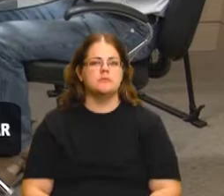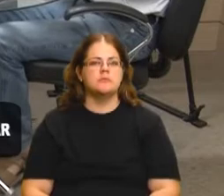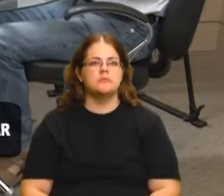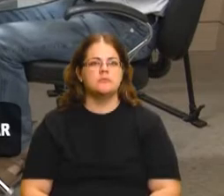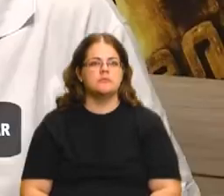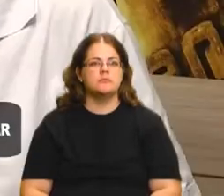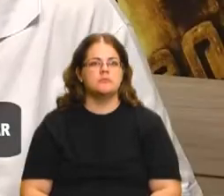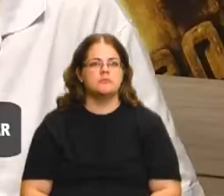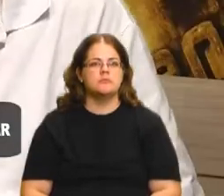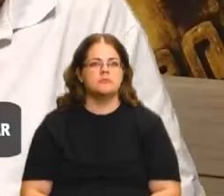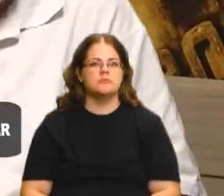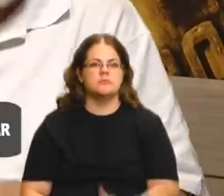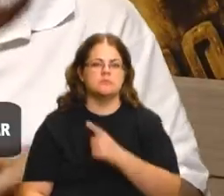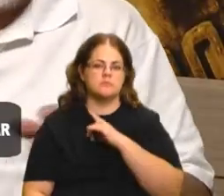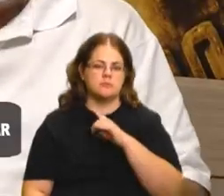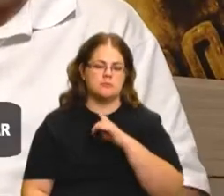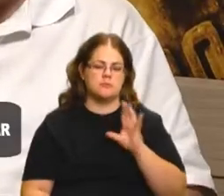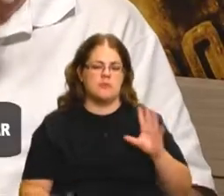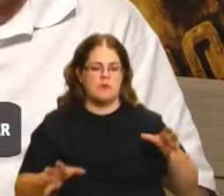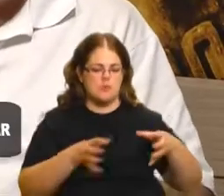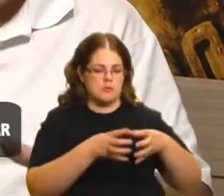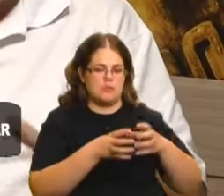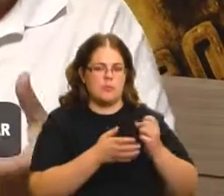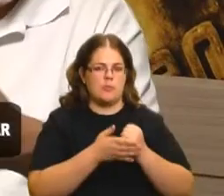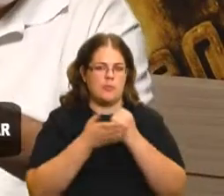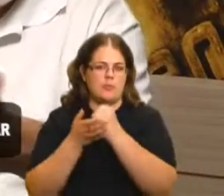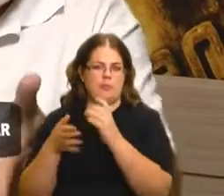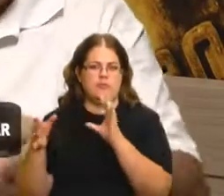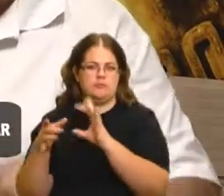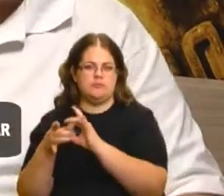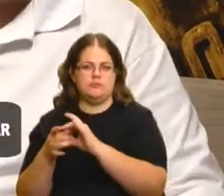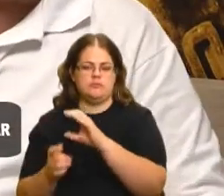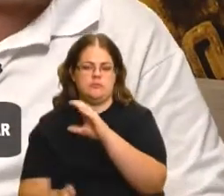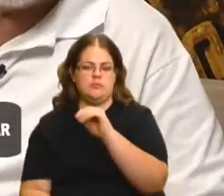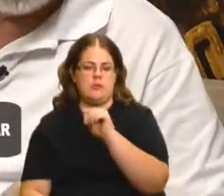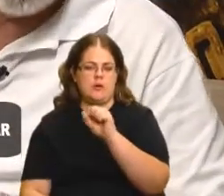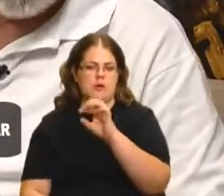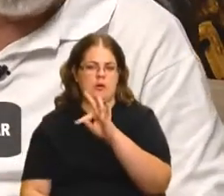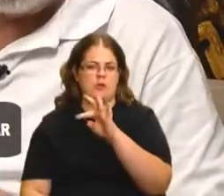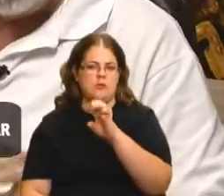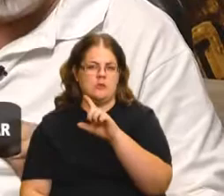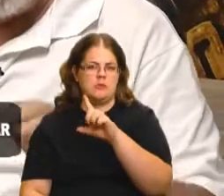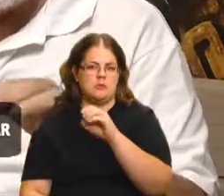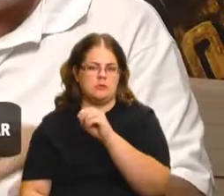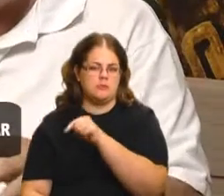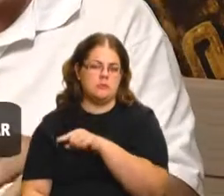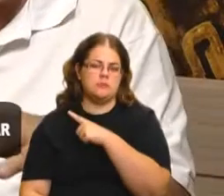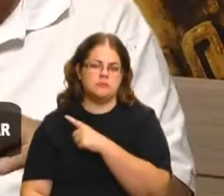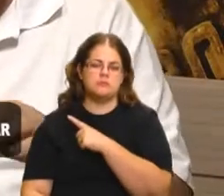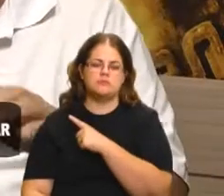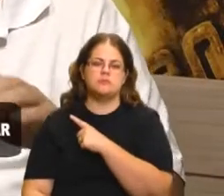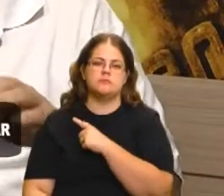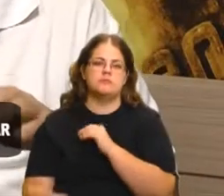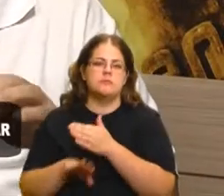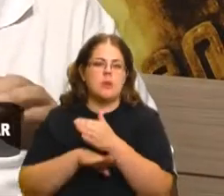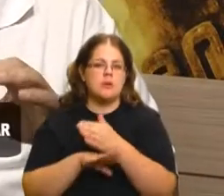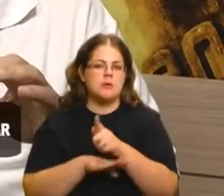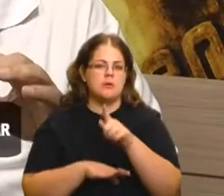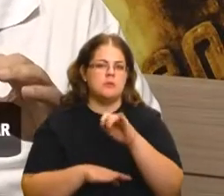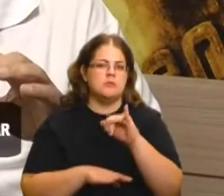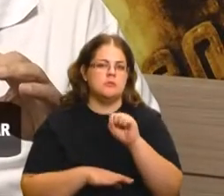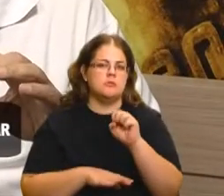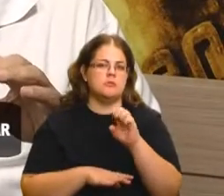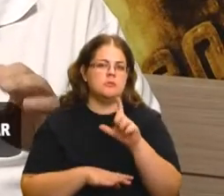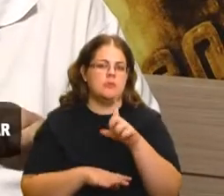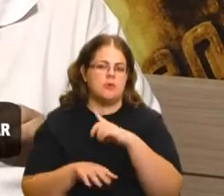um grupo que percebe, o grupo castelista sempre foi, e o Geisel era desse grupo, né, sempre foi bastante preocupado com a institucionalização do